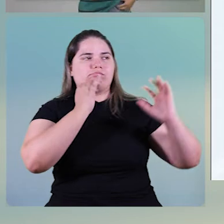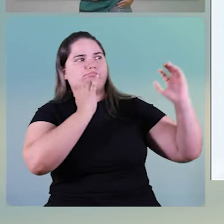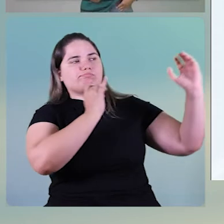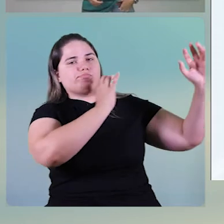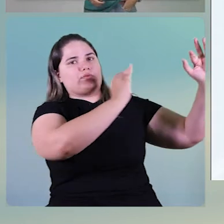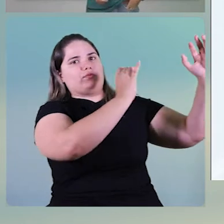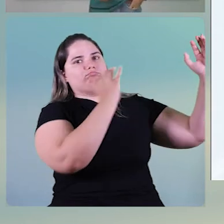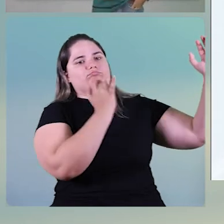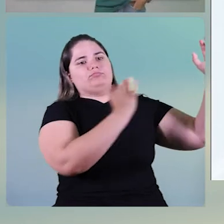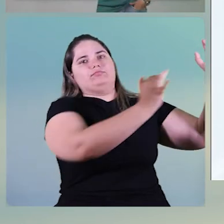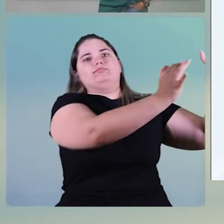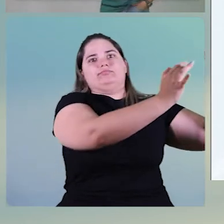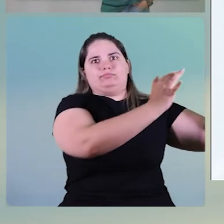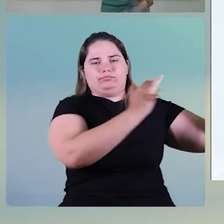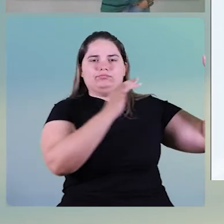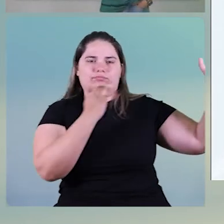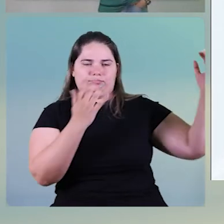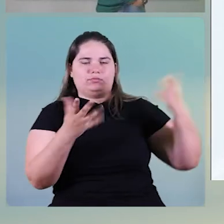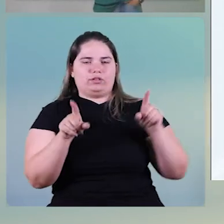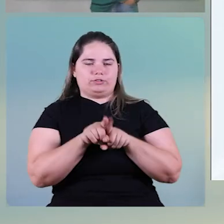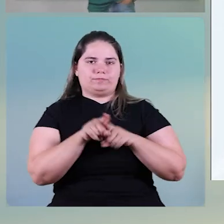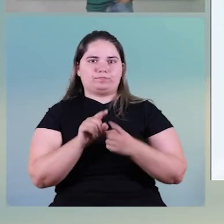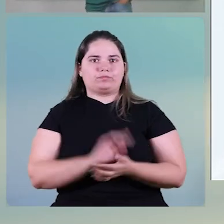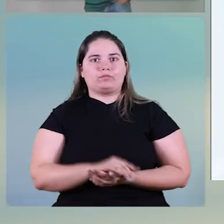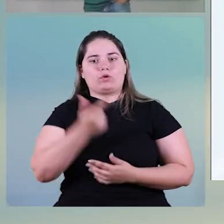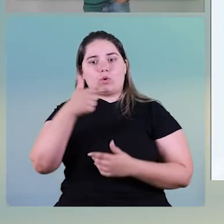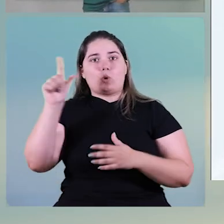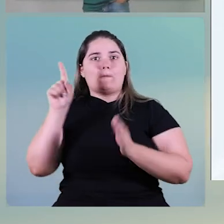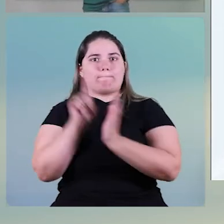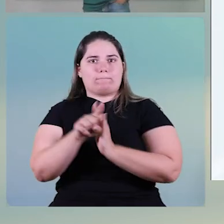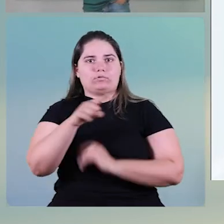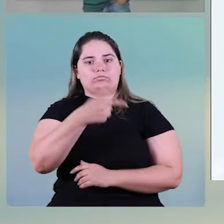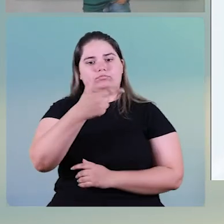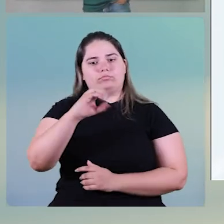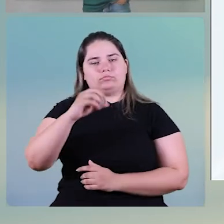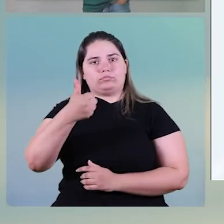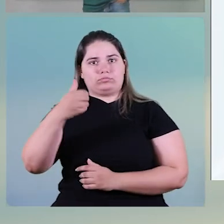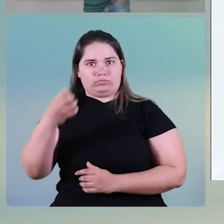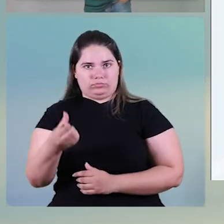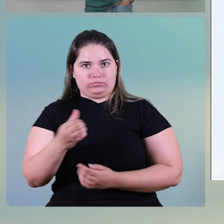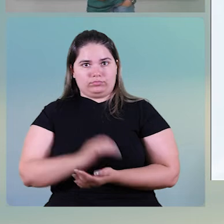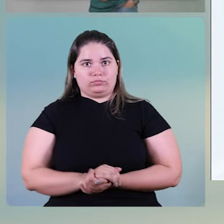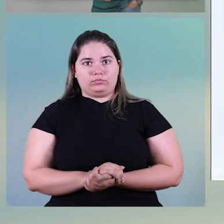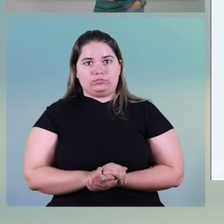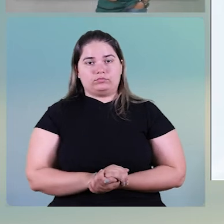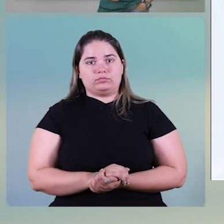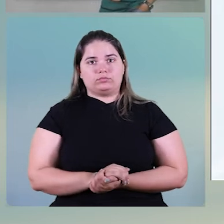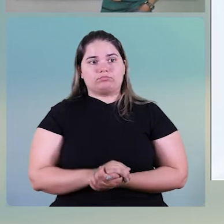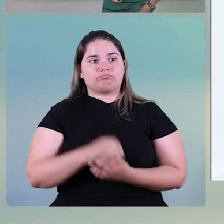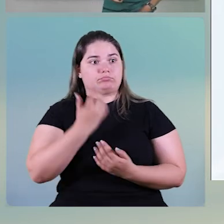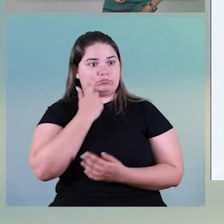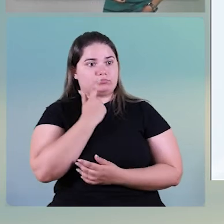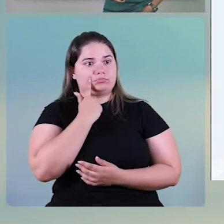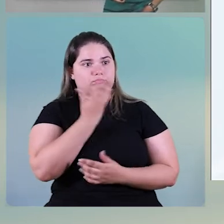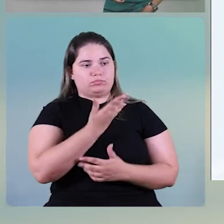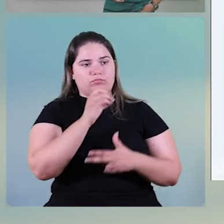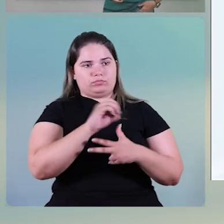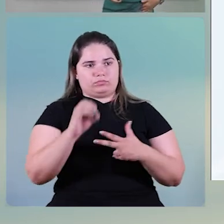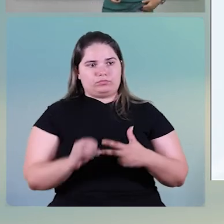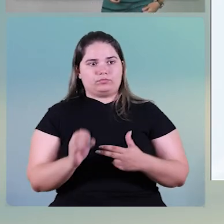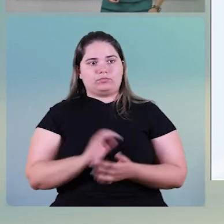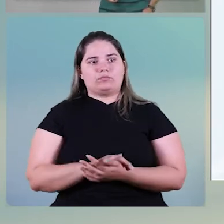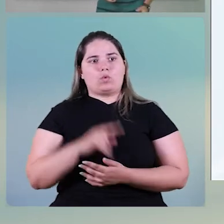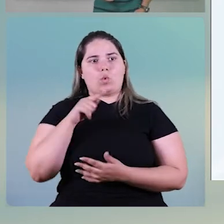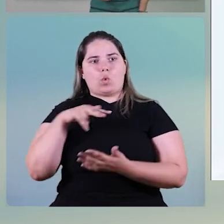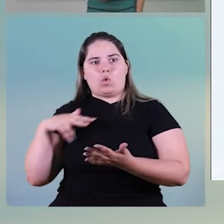Uma questão de 2016 envolvendo o que nós acabamos de estudar, né? Para um salto no Grand Canyon,